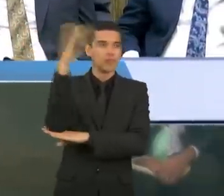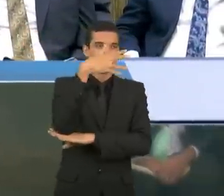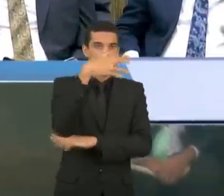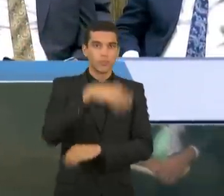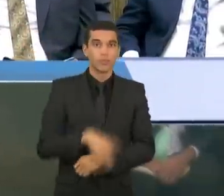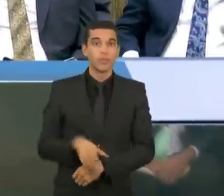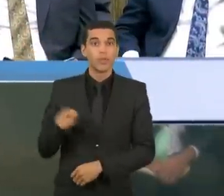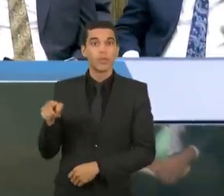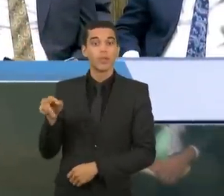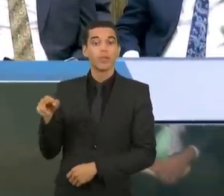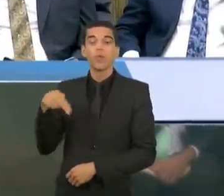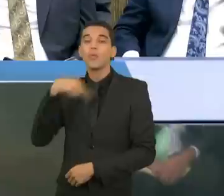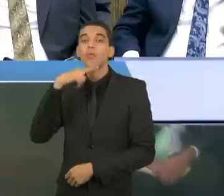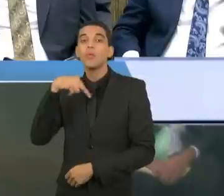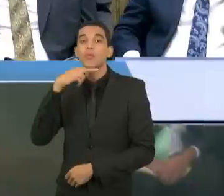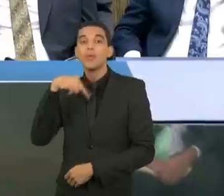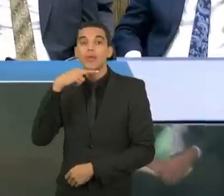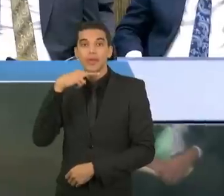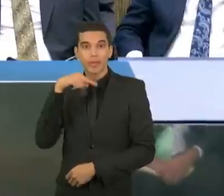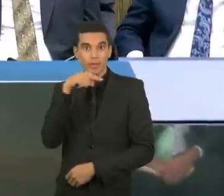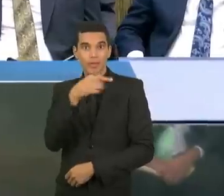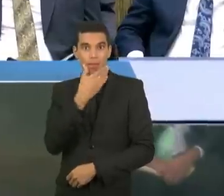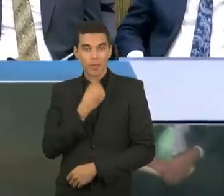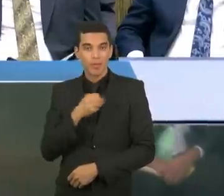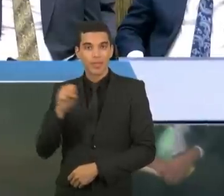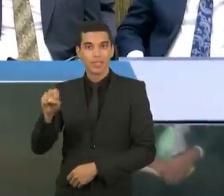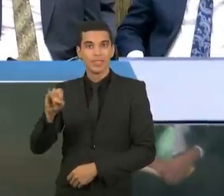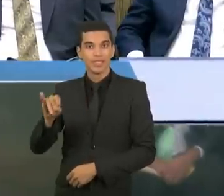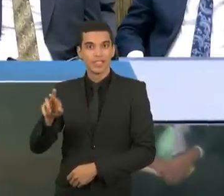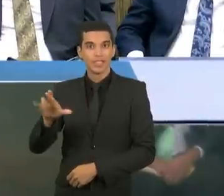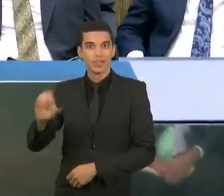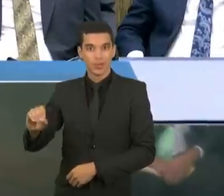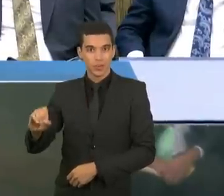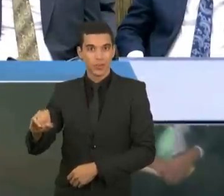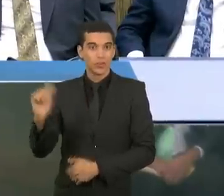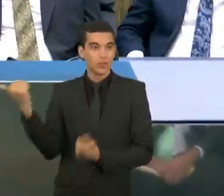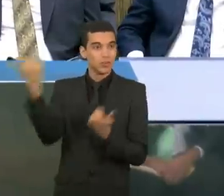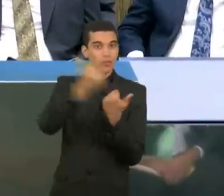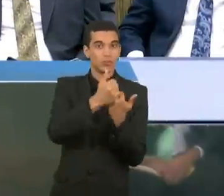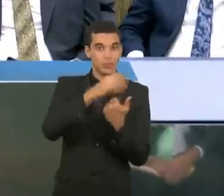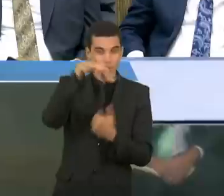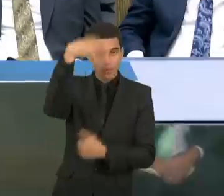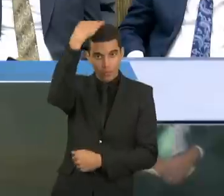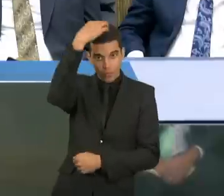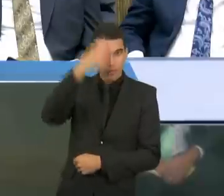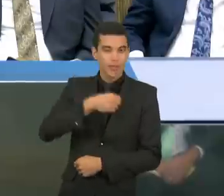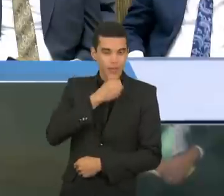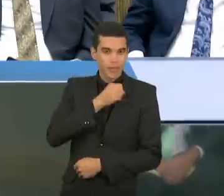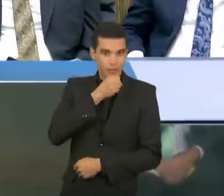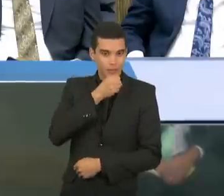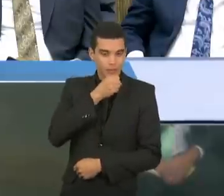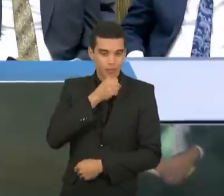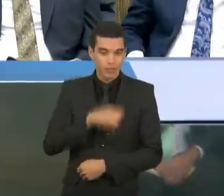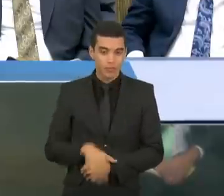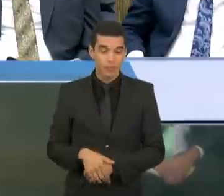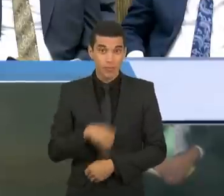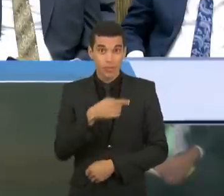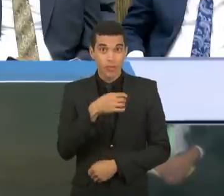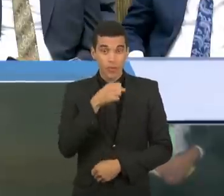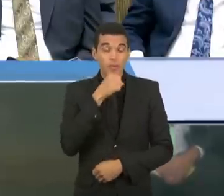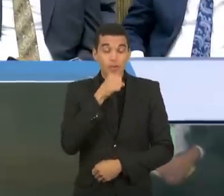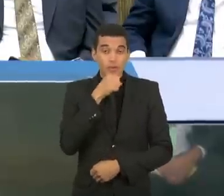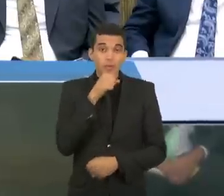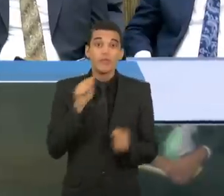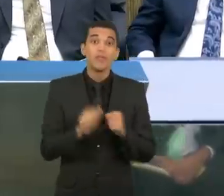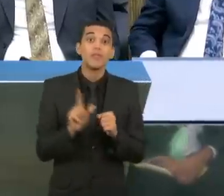neto Ciro, e que ele tomaria o lugar do velho no reino. Então, sabe o que foi que ele fez?